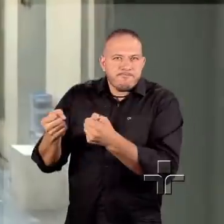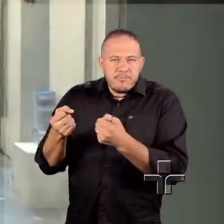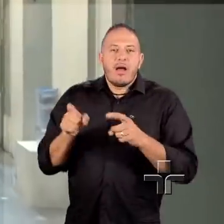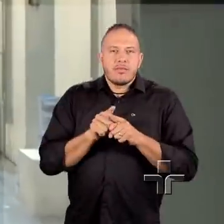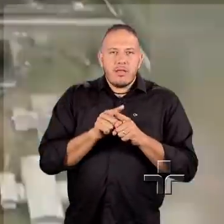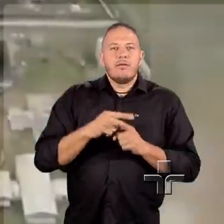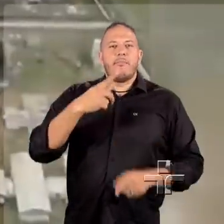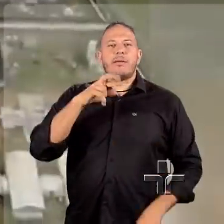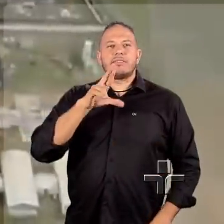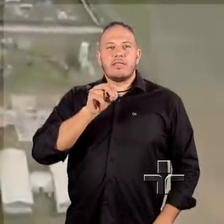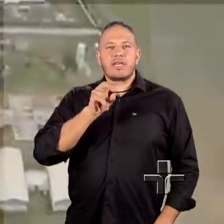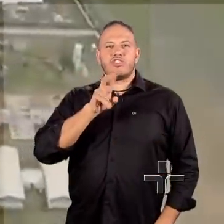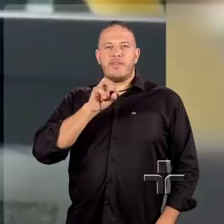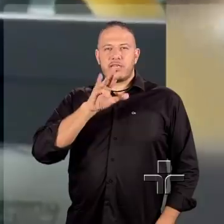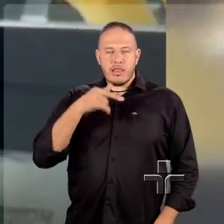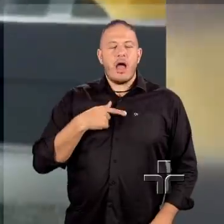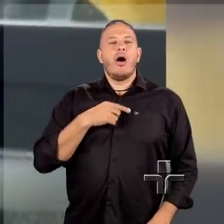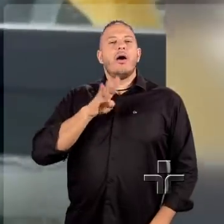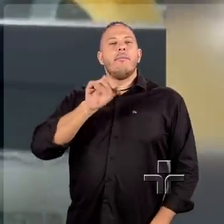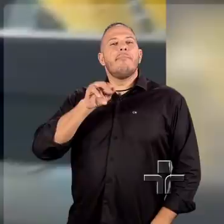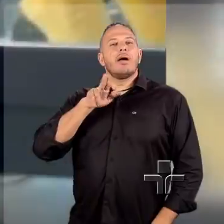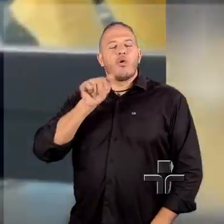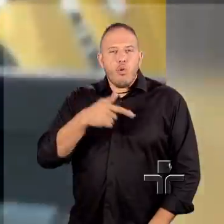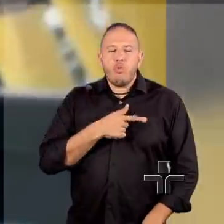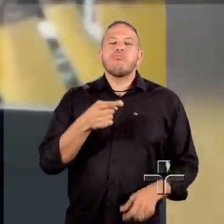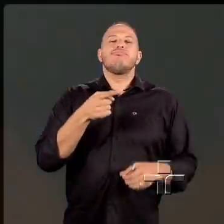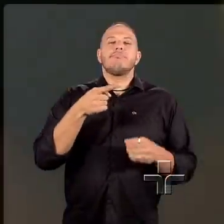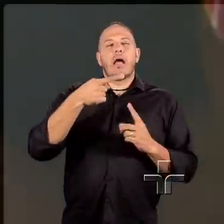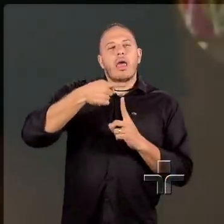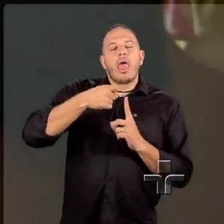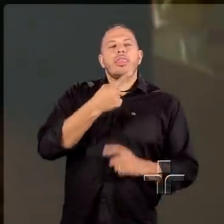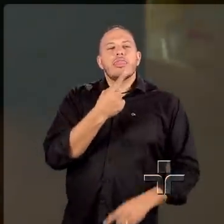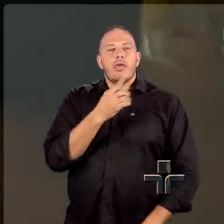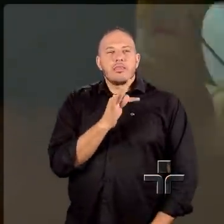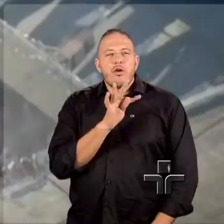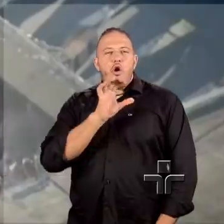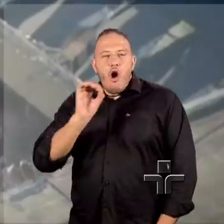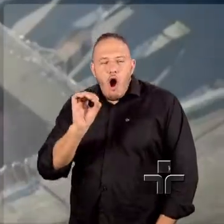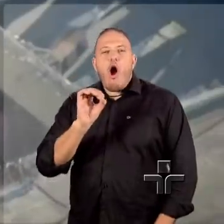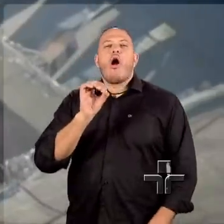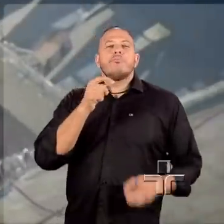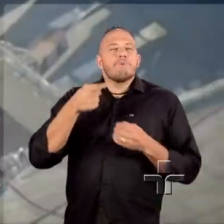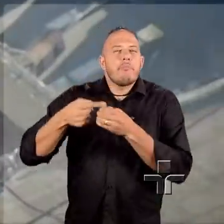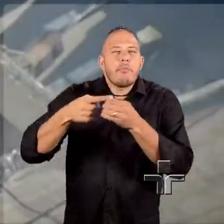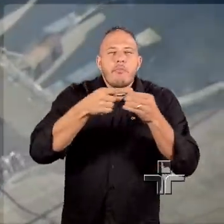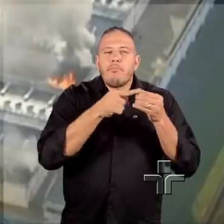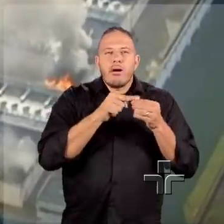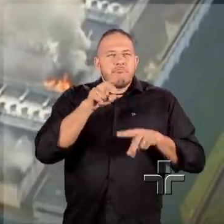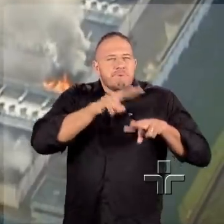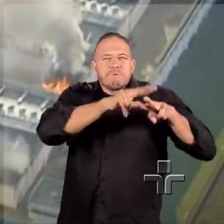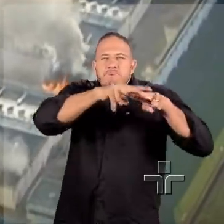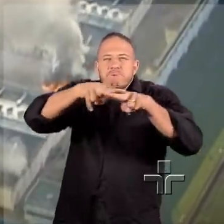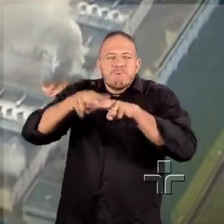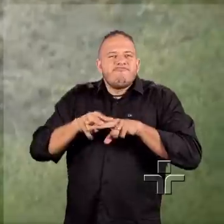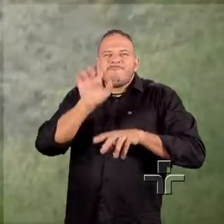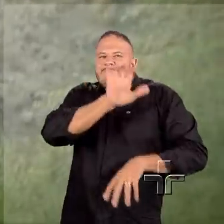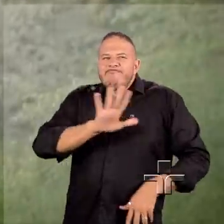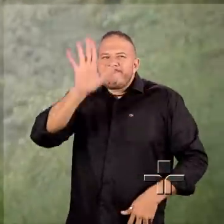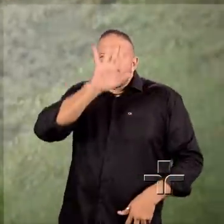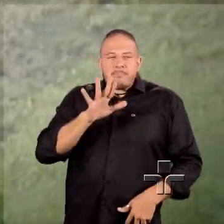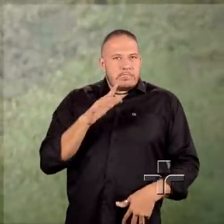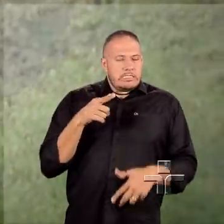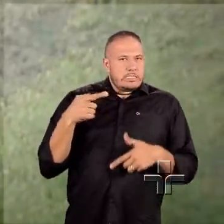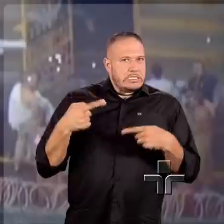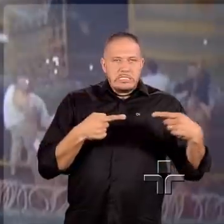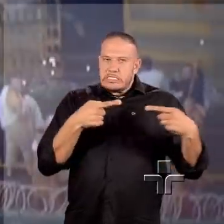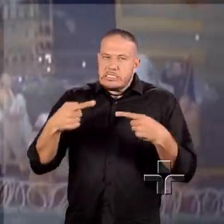Presidente Venceslau, Bangu 4, Araguaína, Tocantins. A vida dentro dos presídios brasileiros permaneceu tensa em